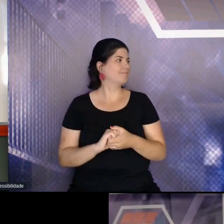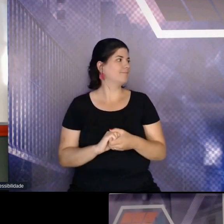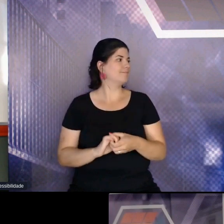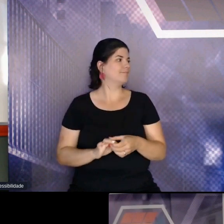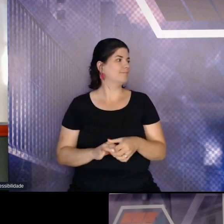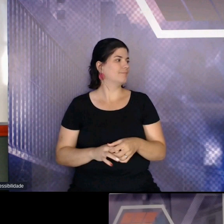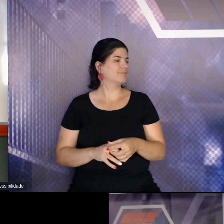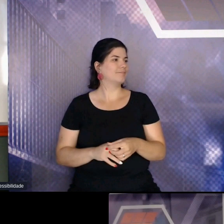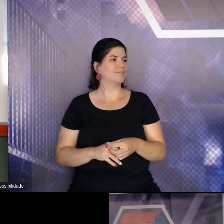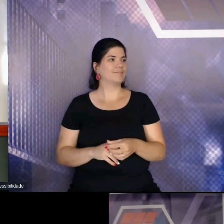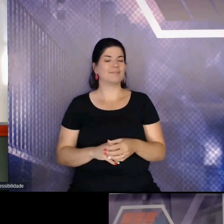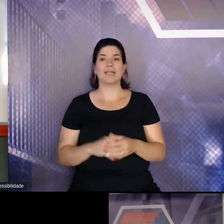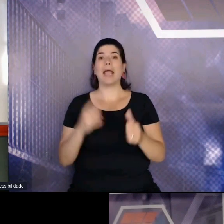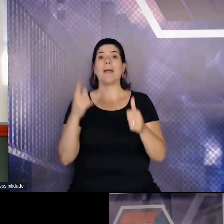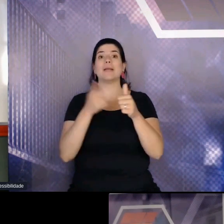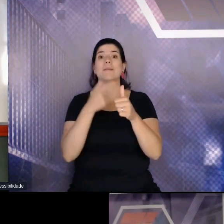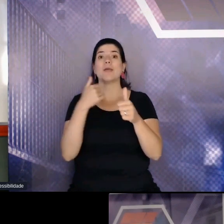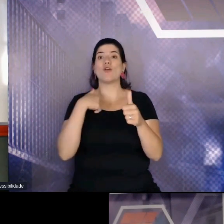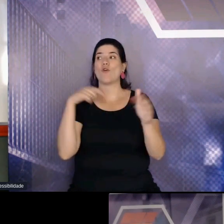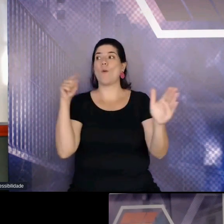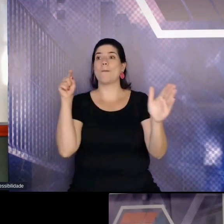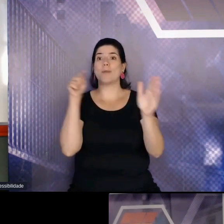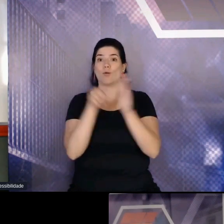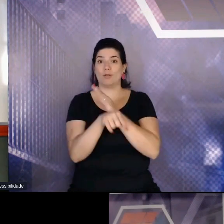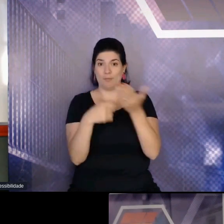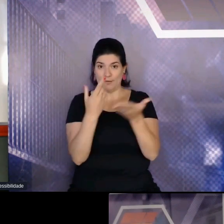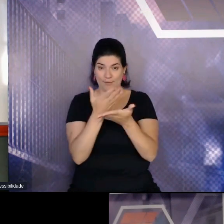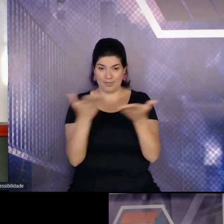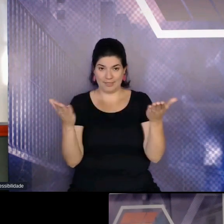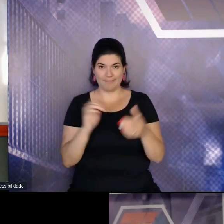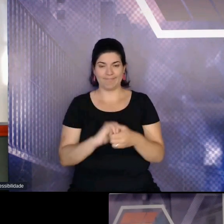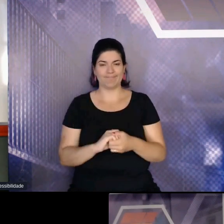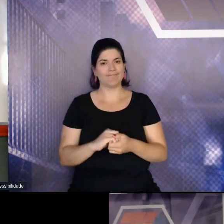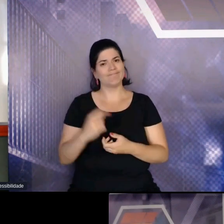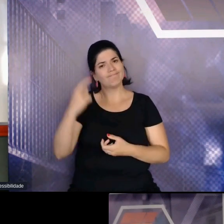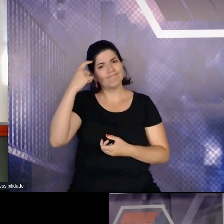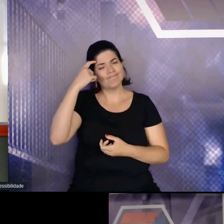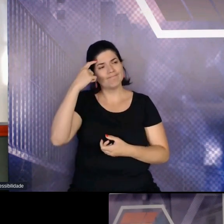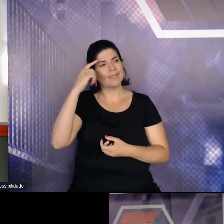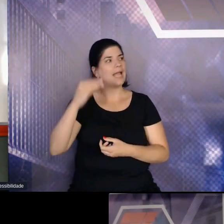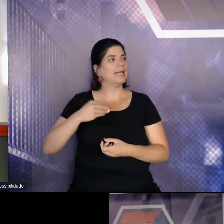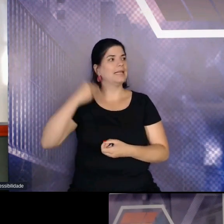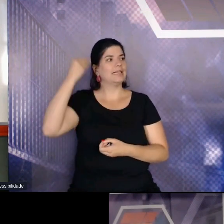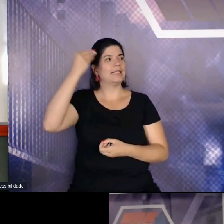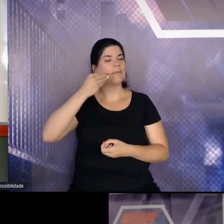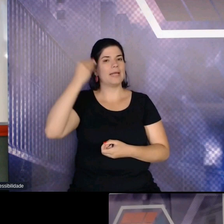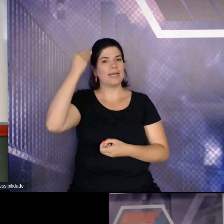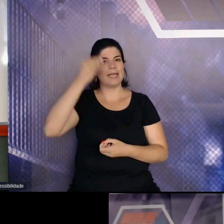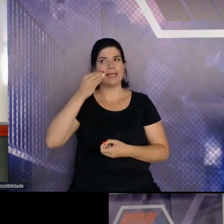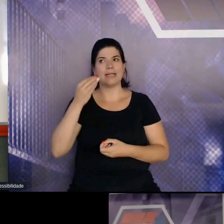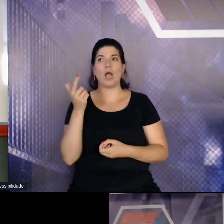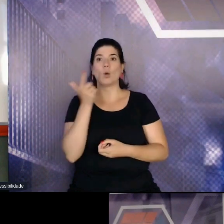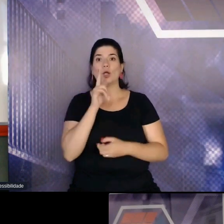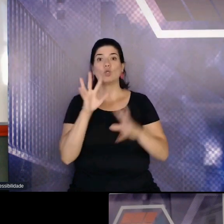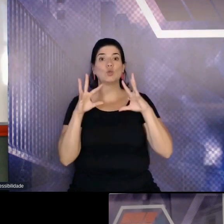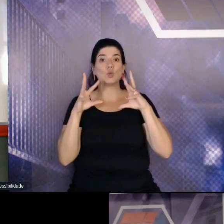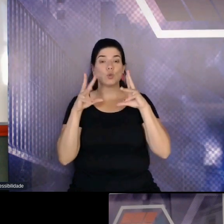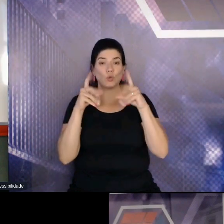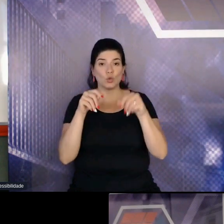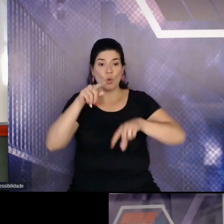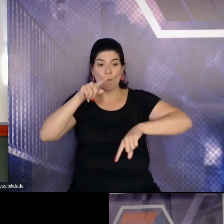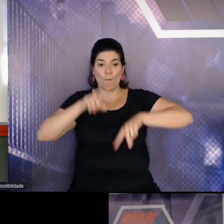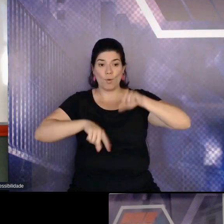Vini, eu vou fazer primeiramente uma pergunta para você. Pensando nessa questão de experiências para todos, né, em